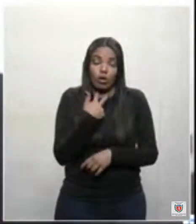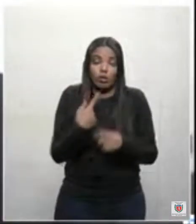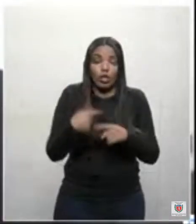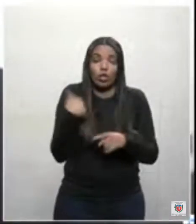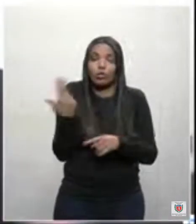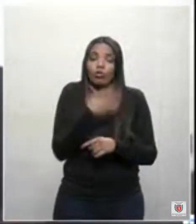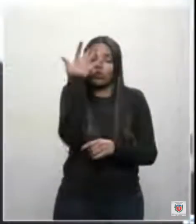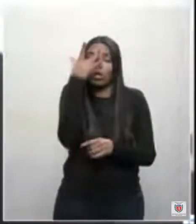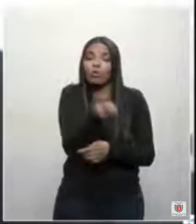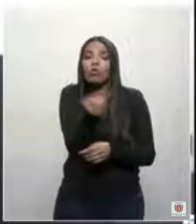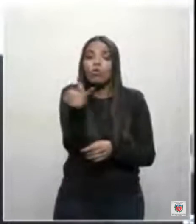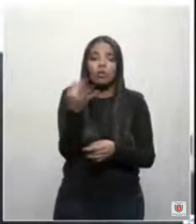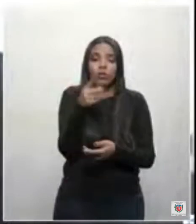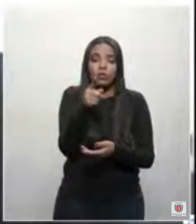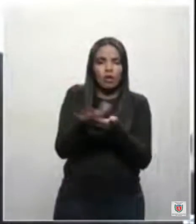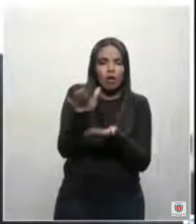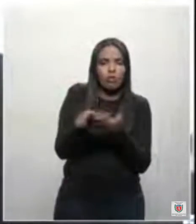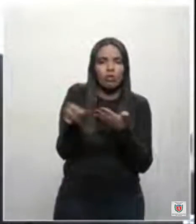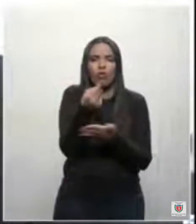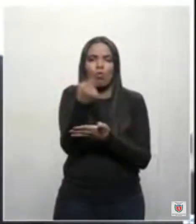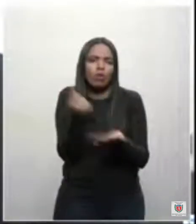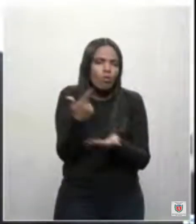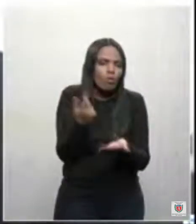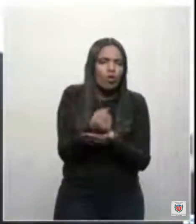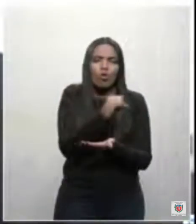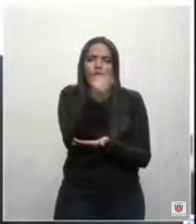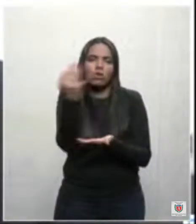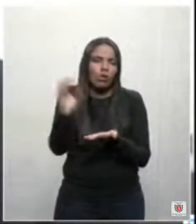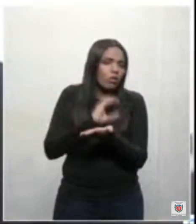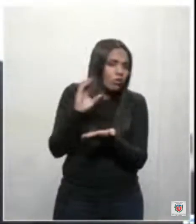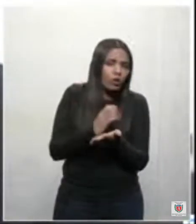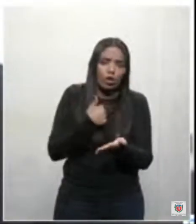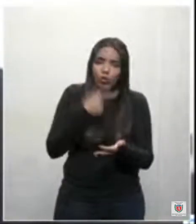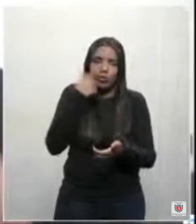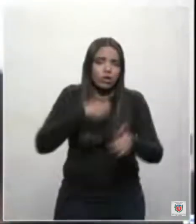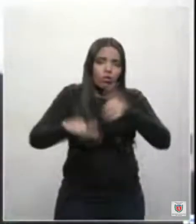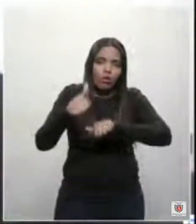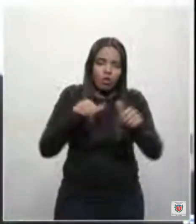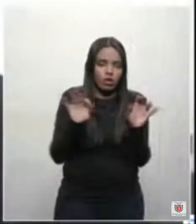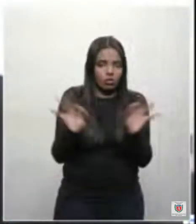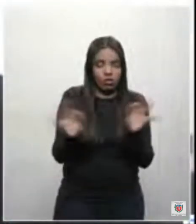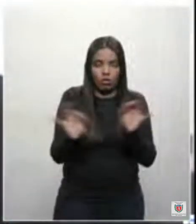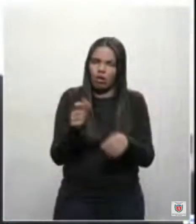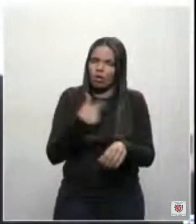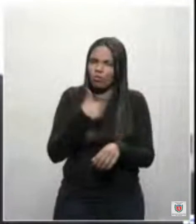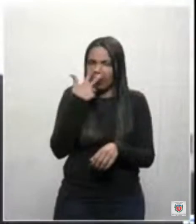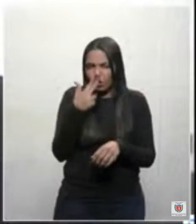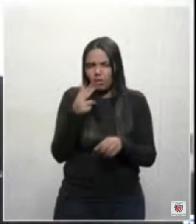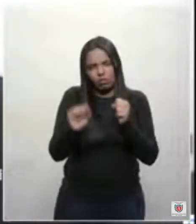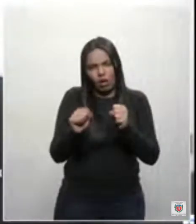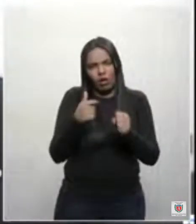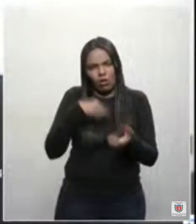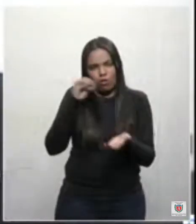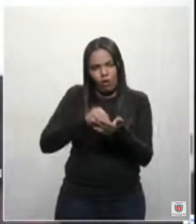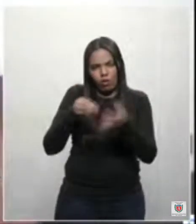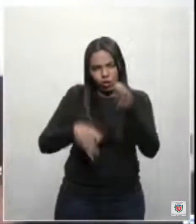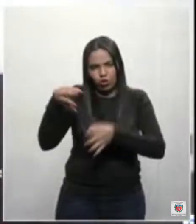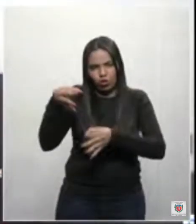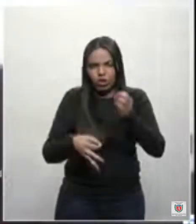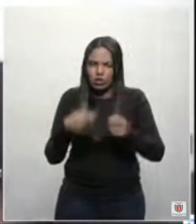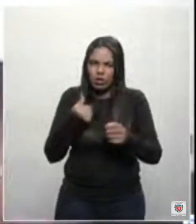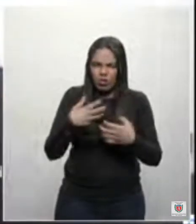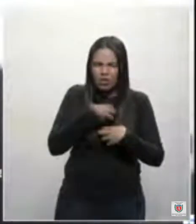da transparência e sem informação ao sistema. Isso prejudica a análise. Eu me sinto assim, que às vezes eu posso estar cometendo uma injustiça com o senhor de falar de número, que eu